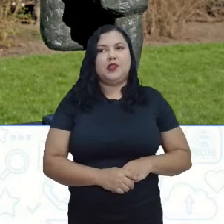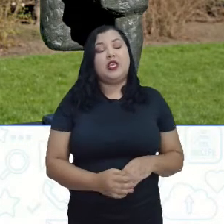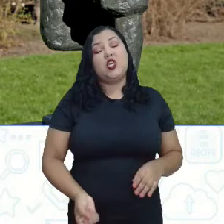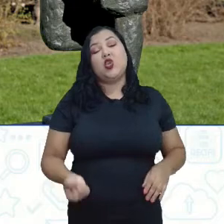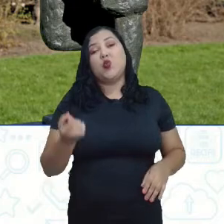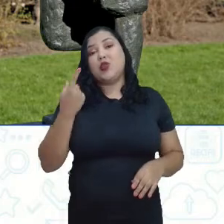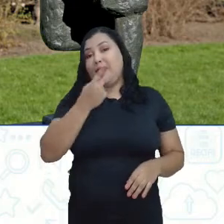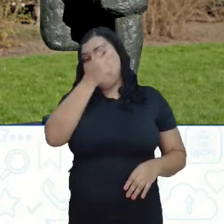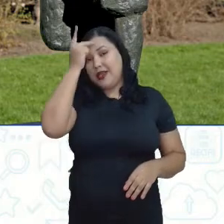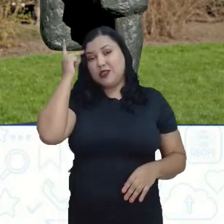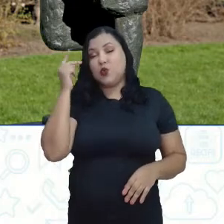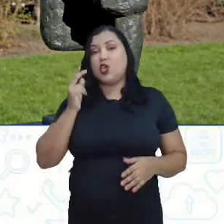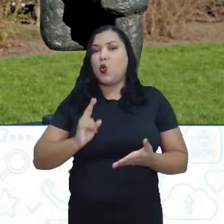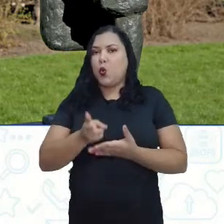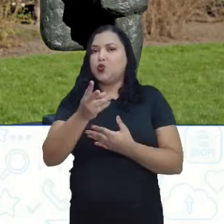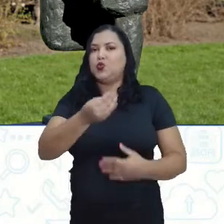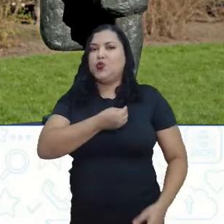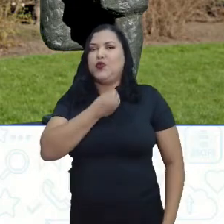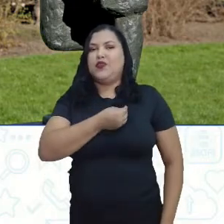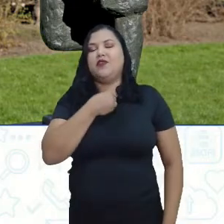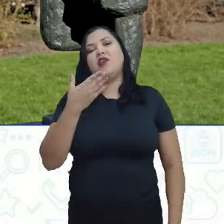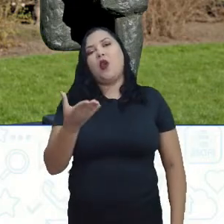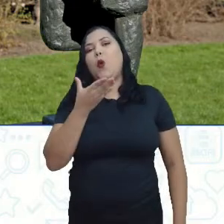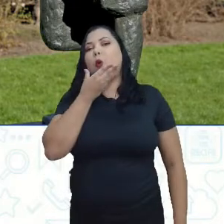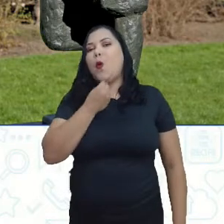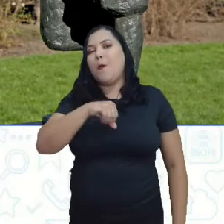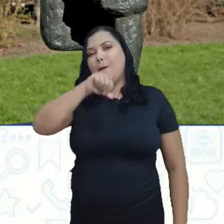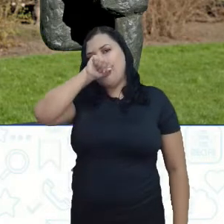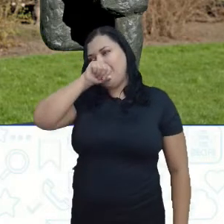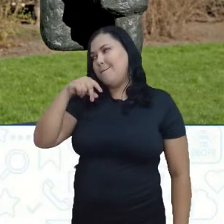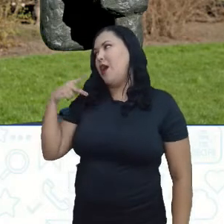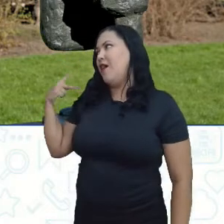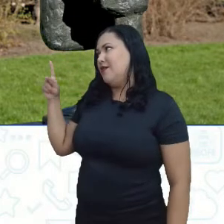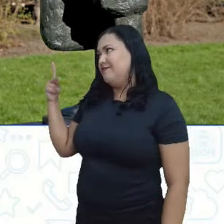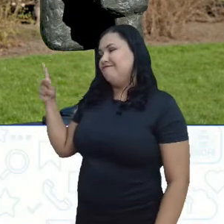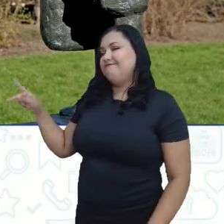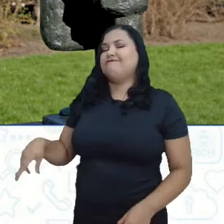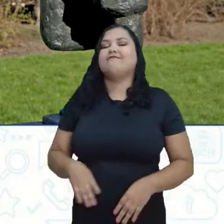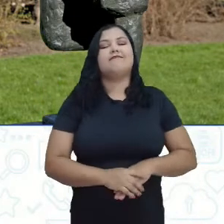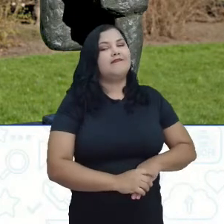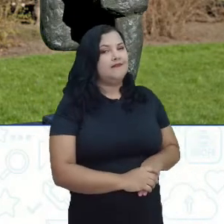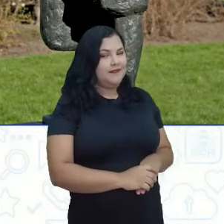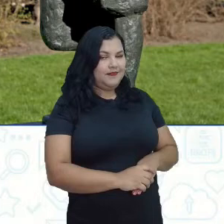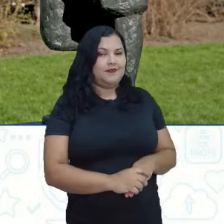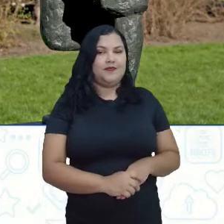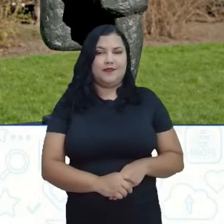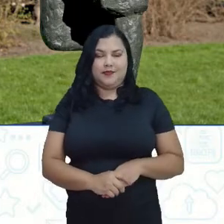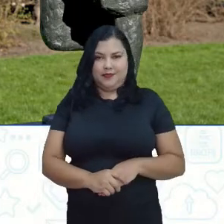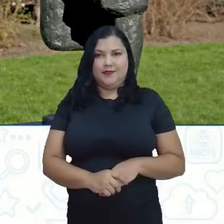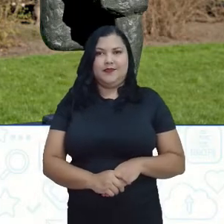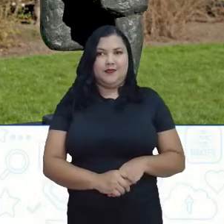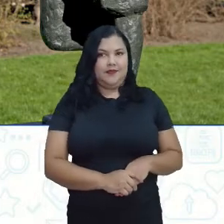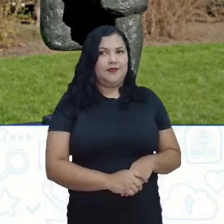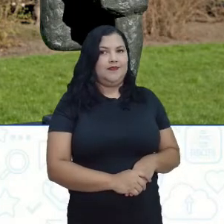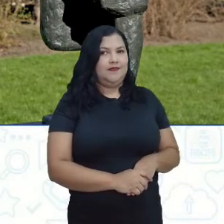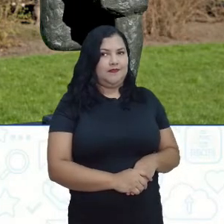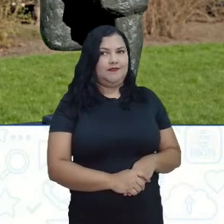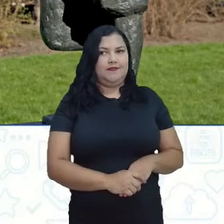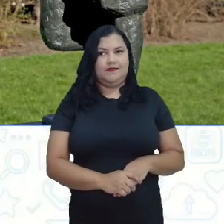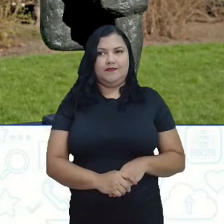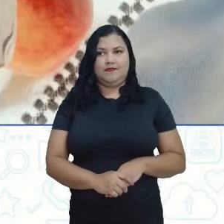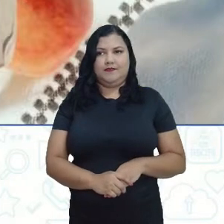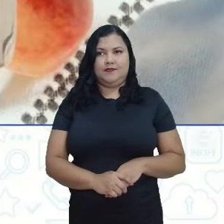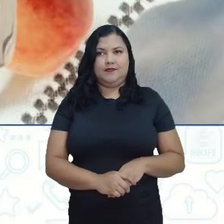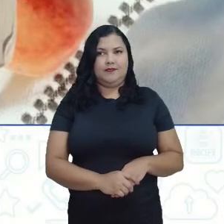da família foi justamente Otto Frank, quem resgatou e publicou os diários da filha,